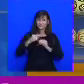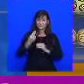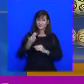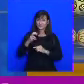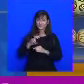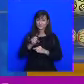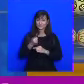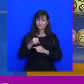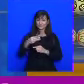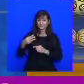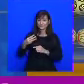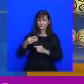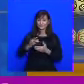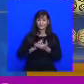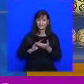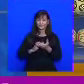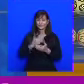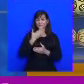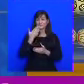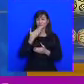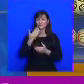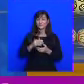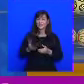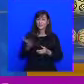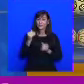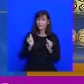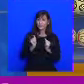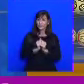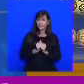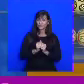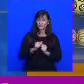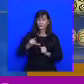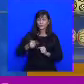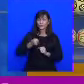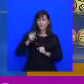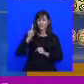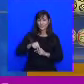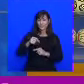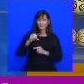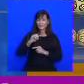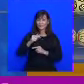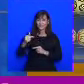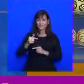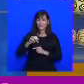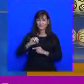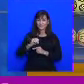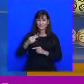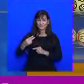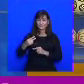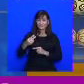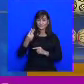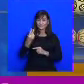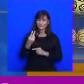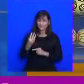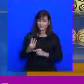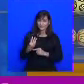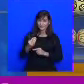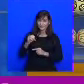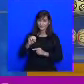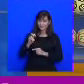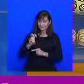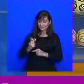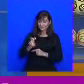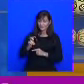concurso 2.583 da Loto Fácil. Confira comigo. 07... 02,